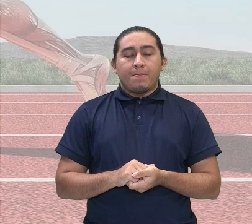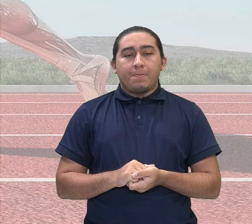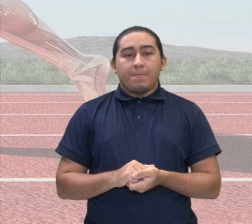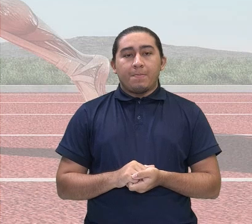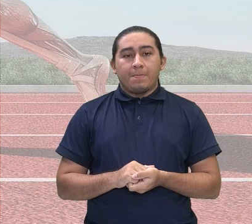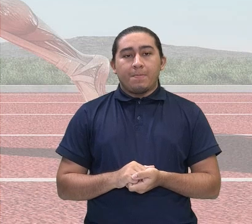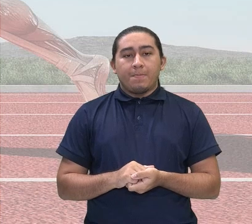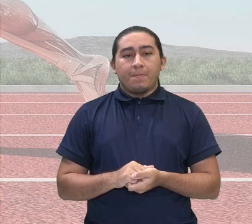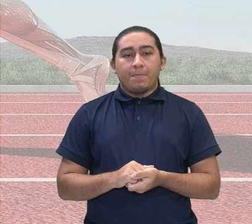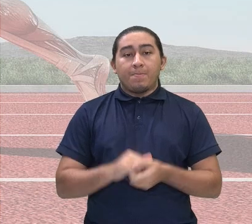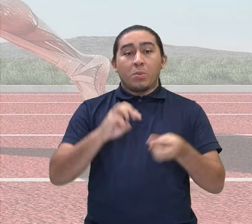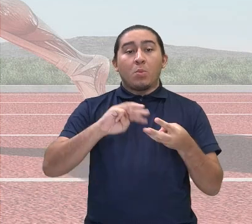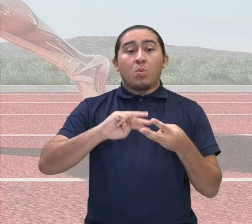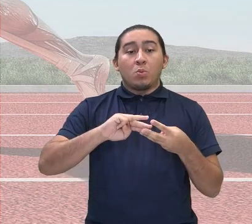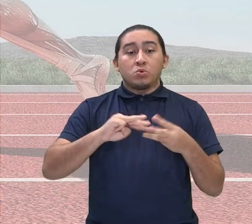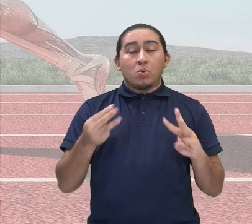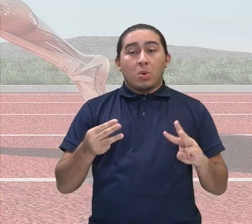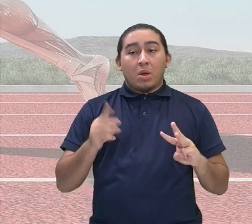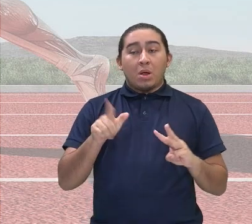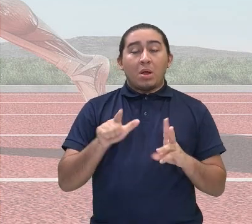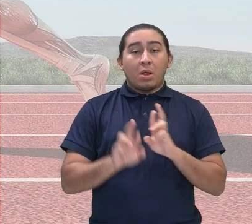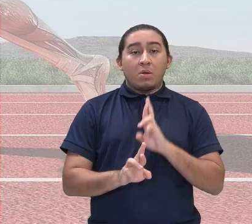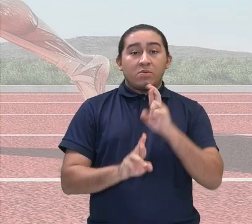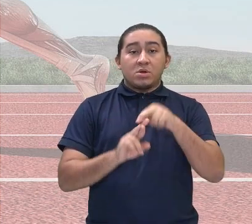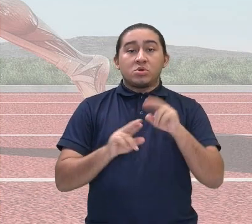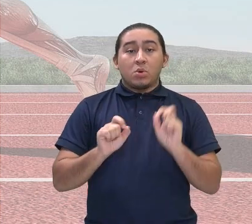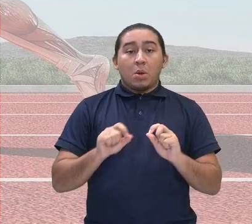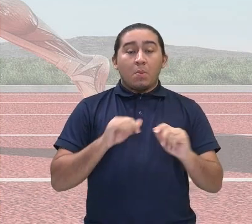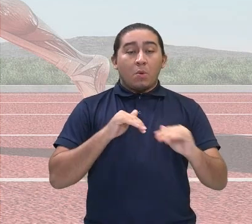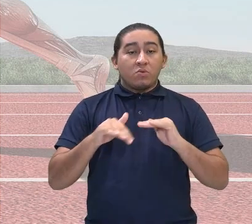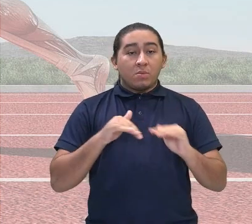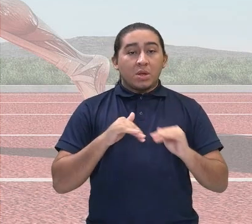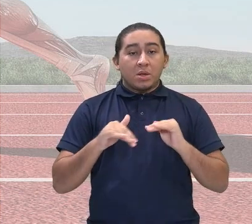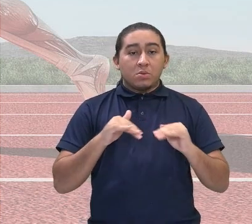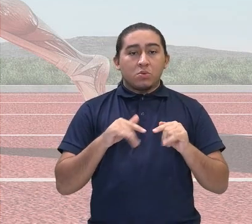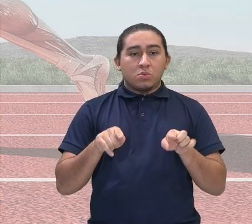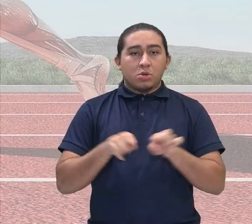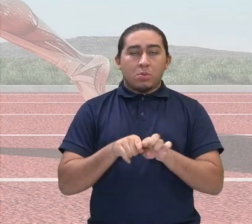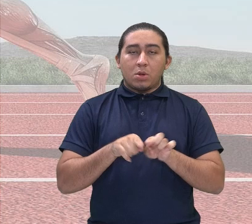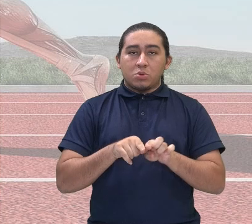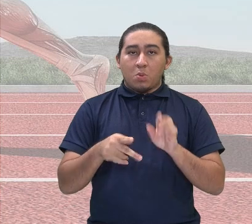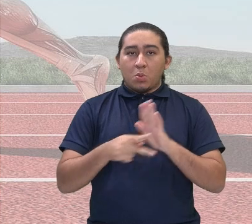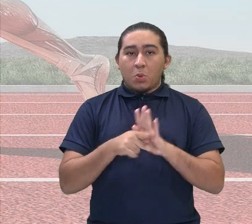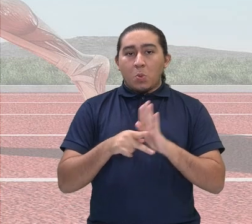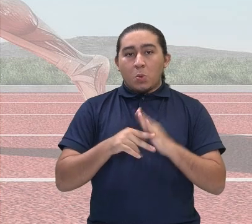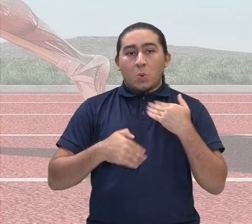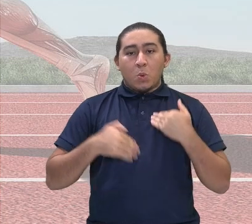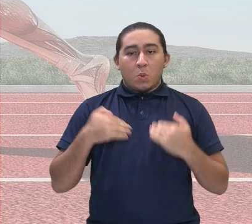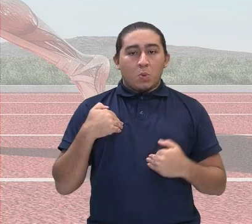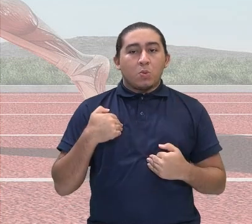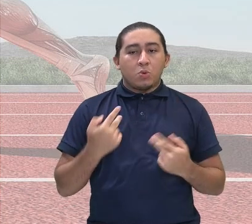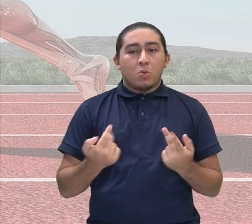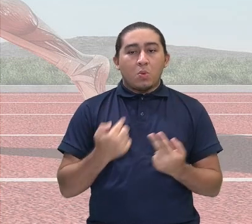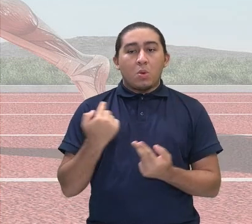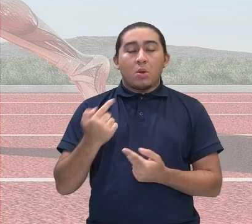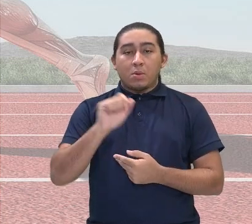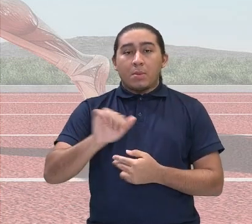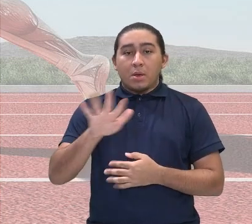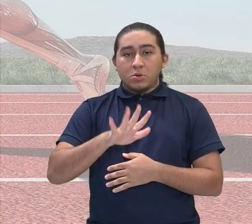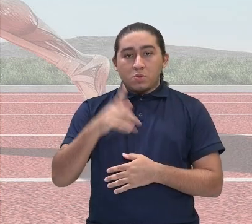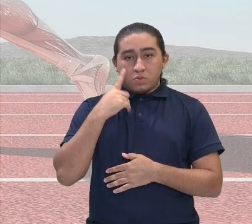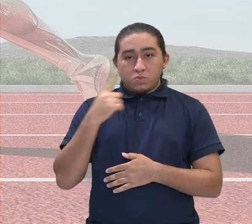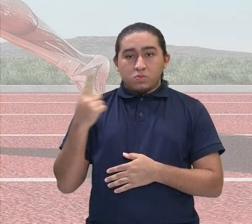O tecido muscular relaciona-se com a locomoção e outros movimentos do corpo, Como a gente pode observar nessa imagem, nós temos